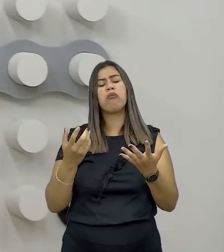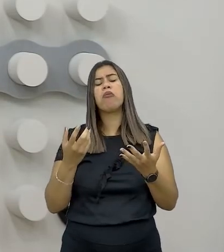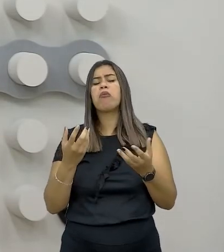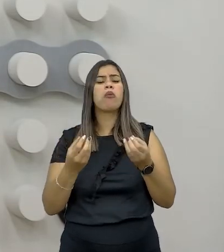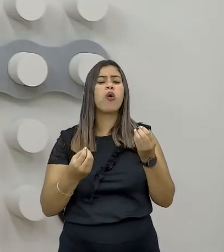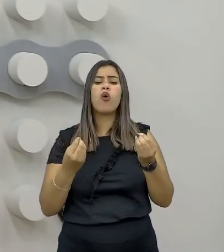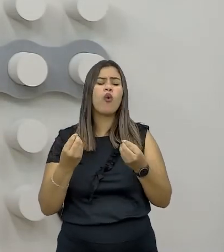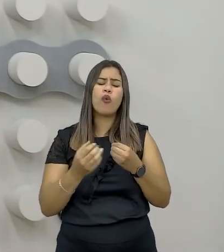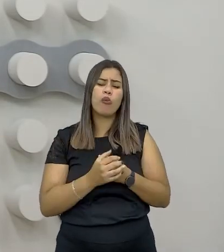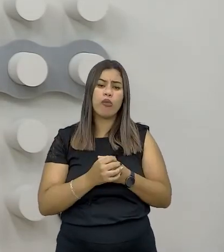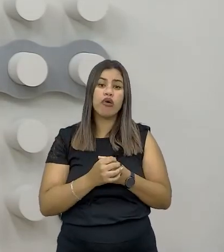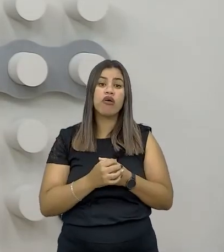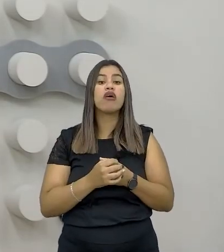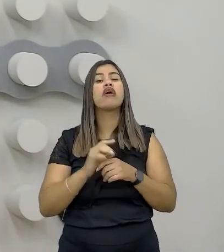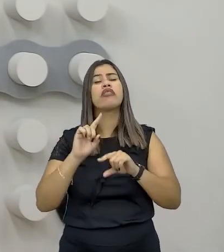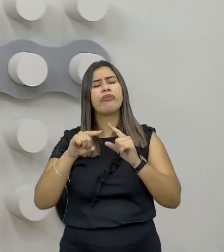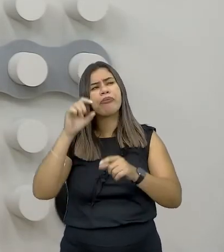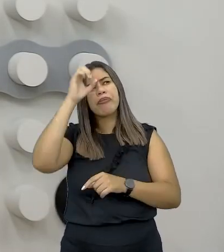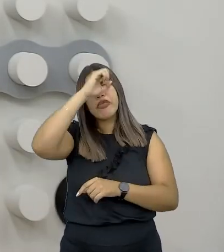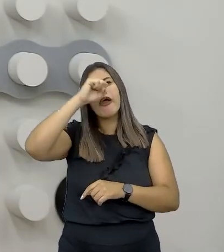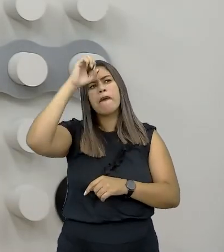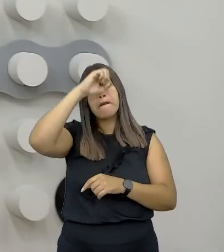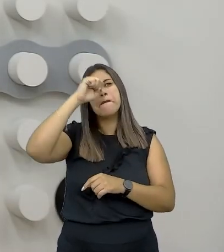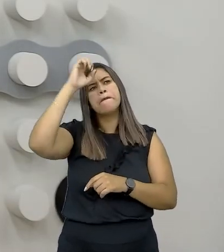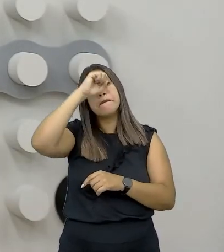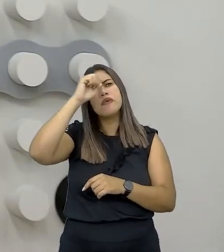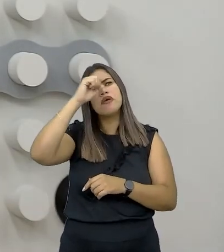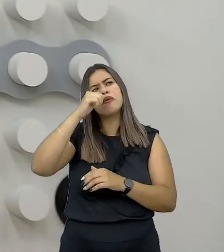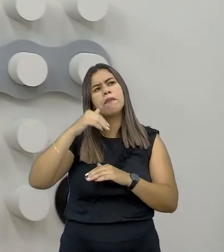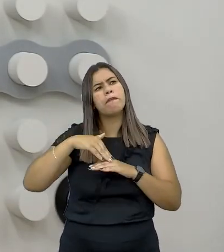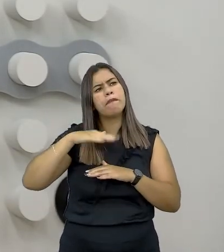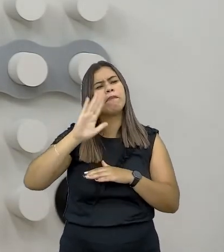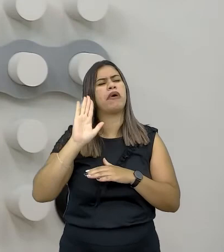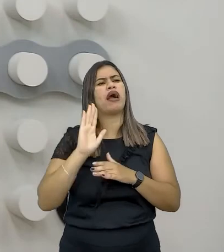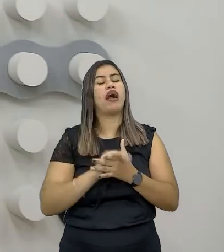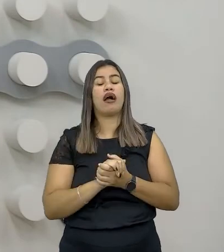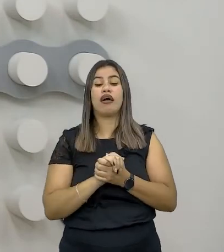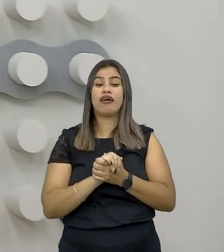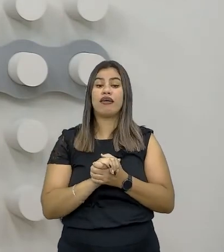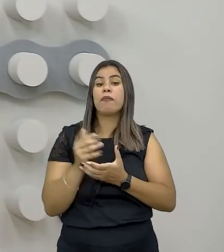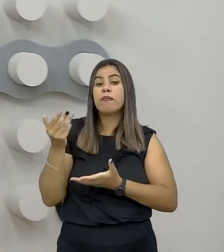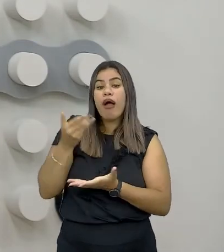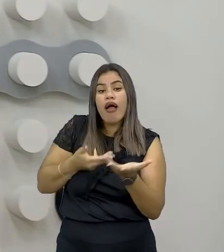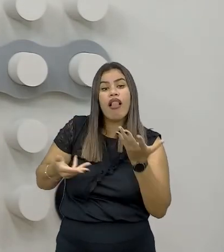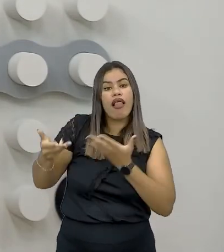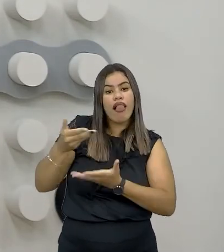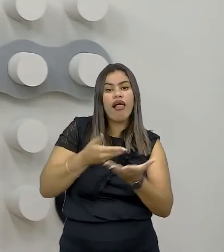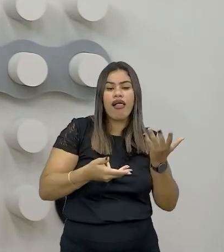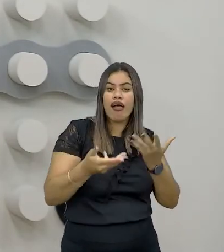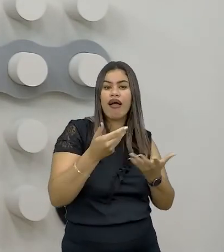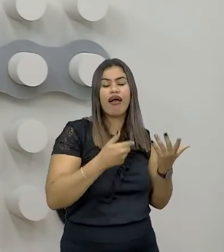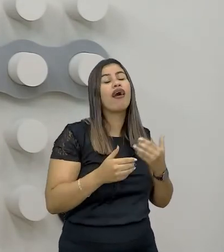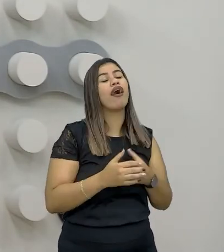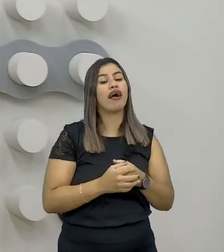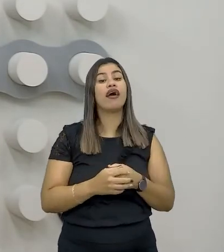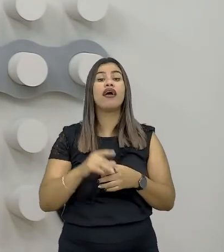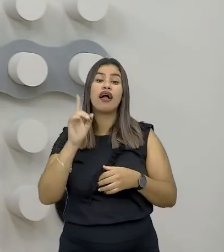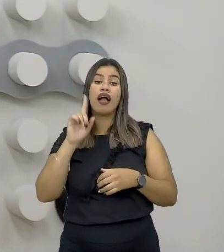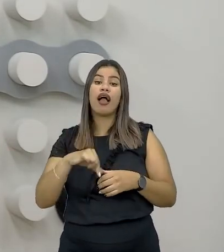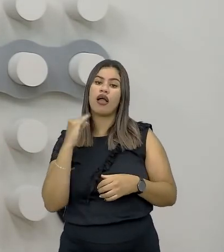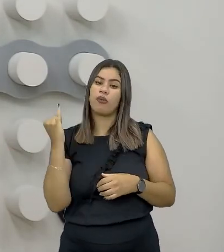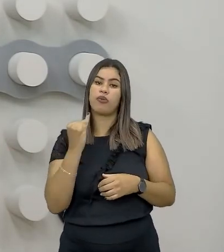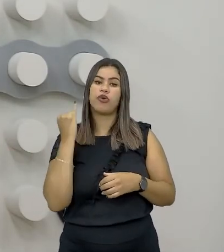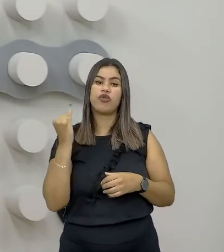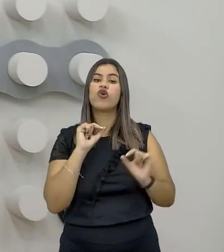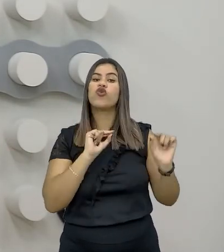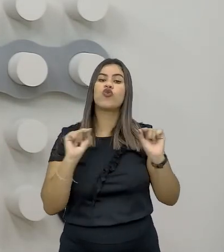eu aprender mais, compartilhar mais esse conhecimento. Então é uma coisa importante isso,